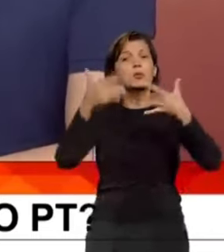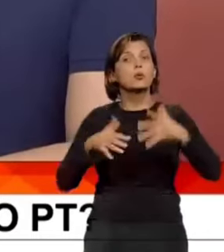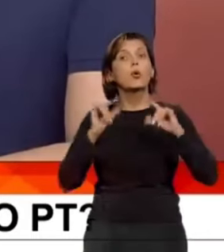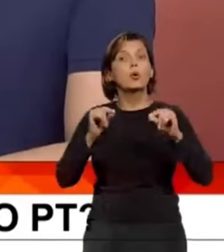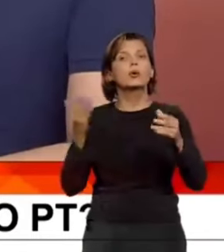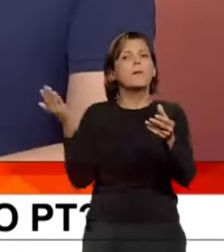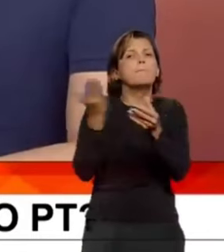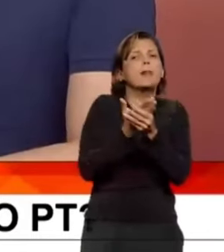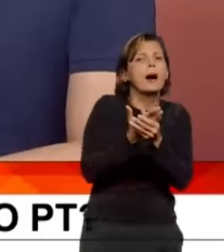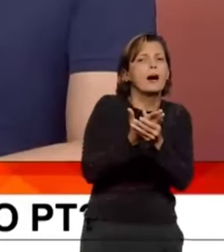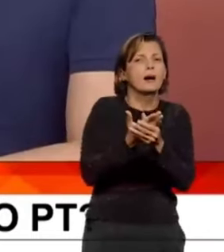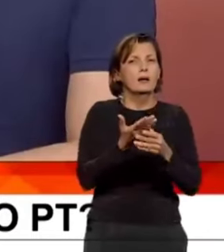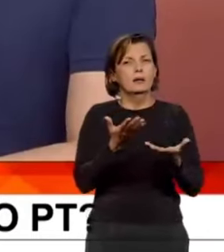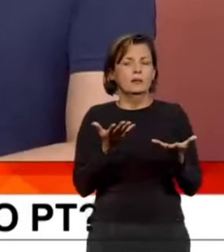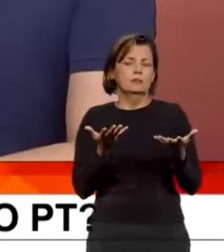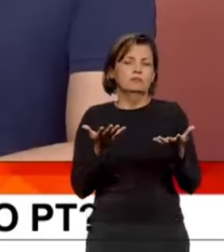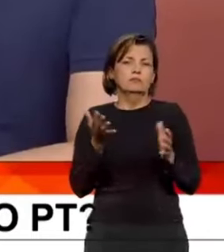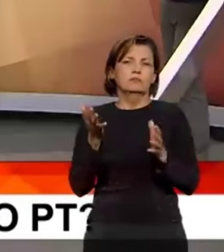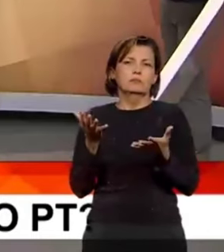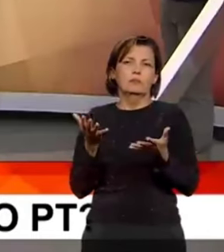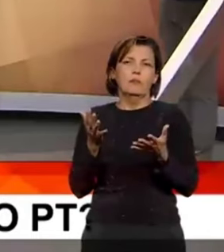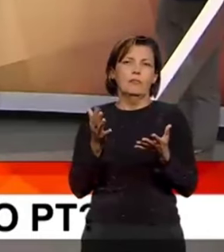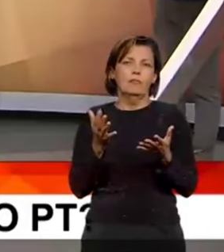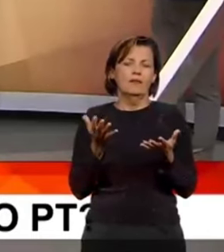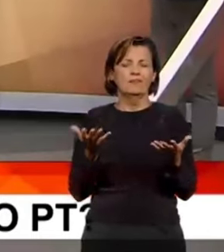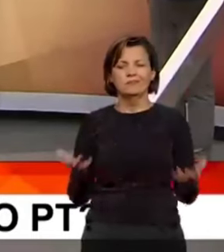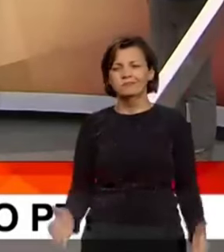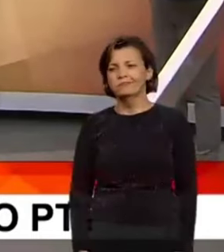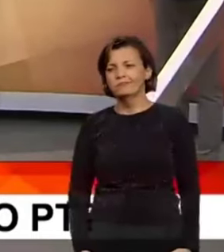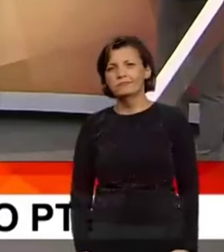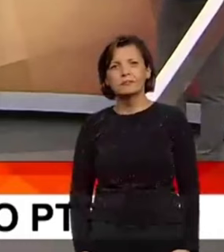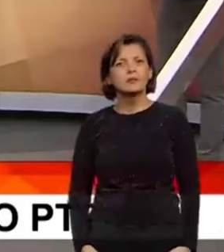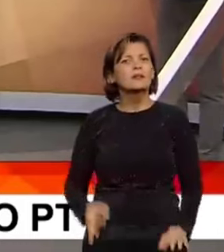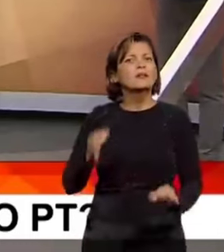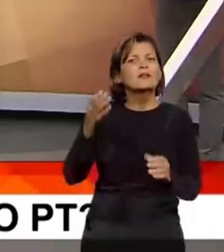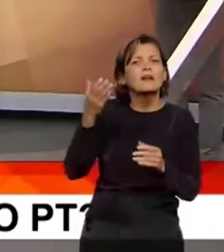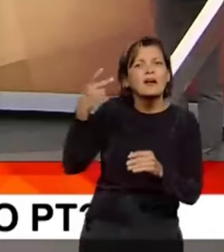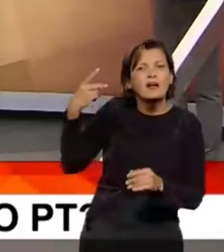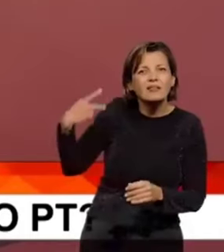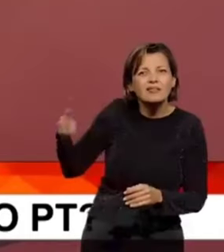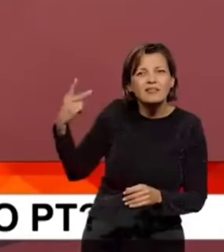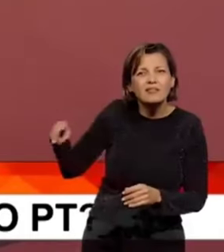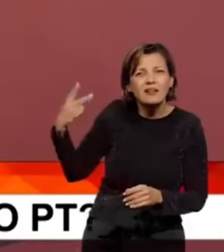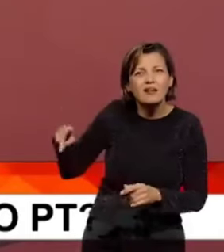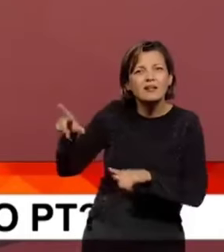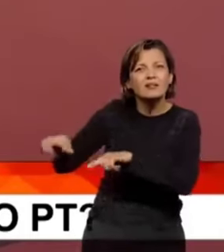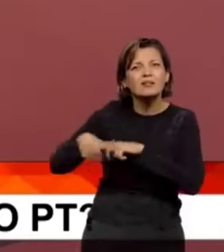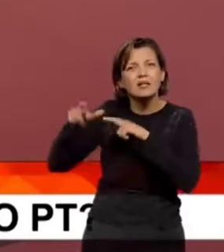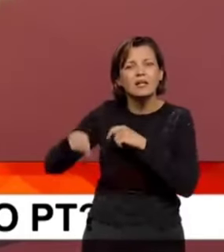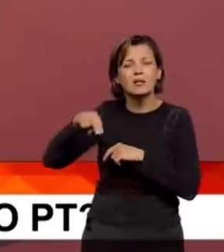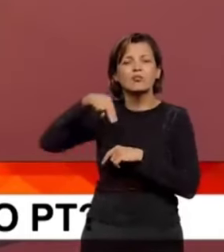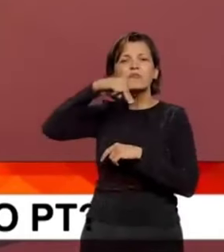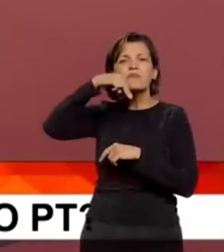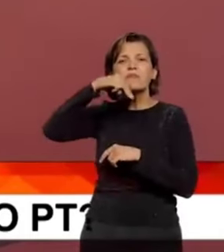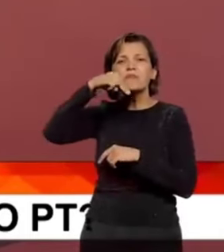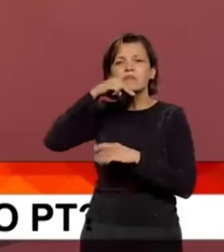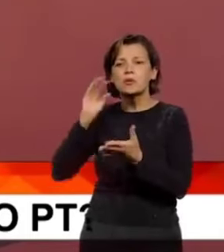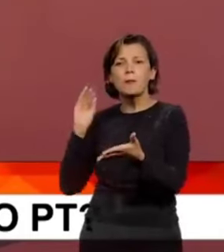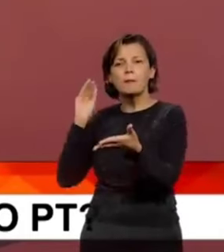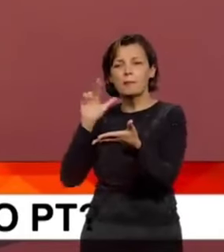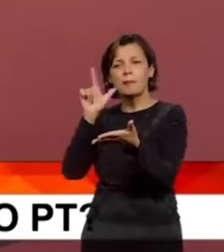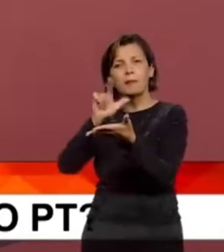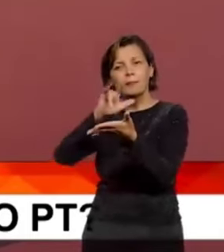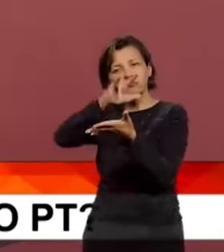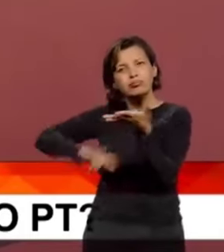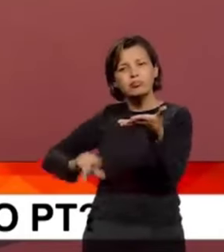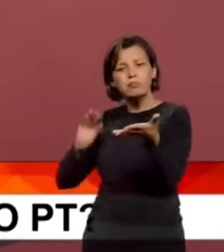questão das reformas temos apenas um minuto Pablo não sentirá dele o pedalinho tava o nome dos netos o Lula inclusive